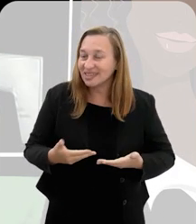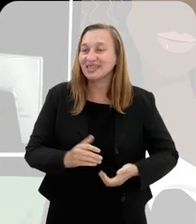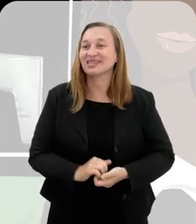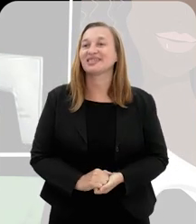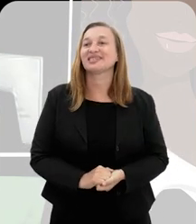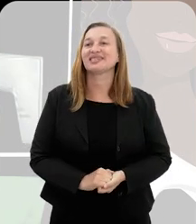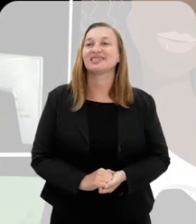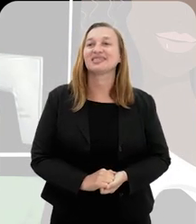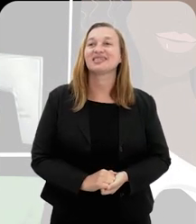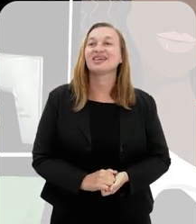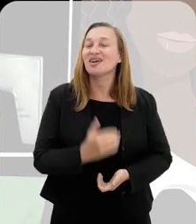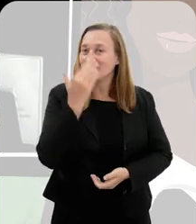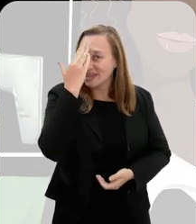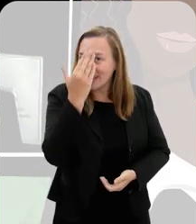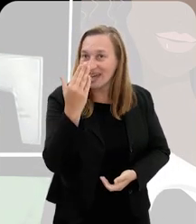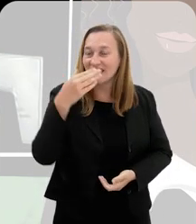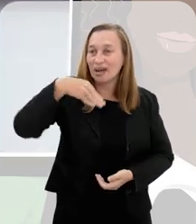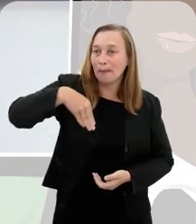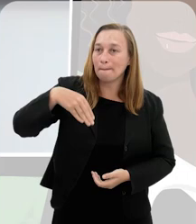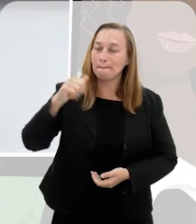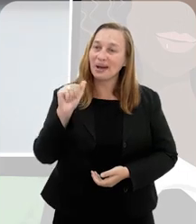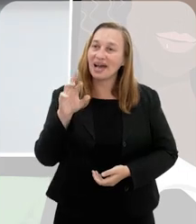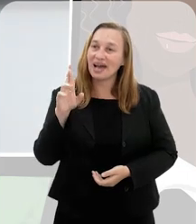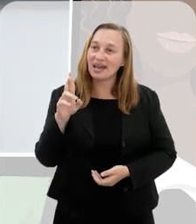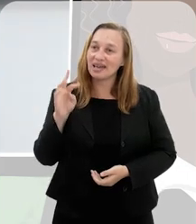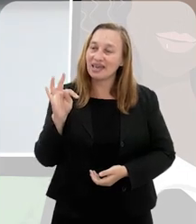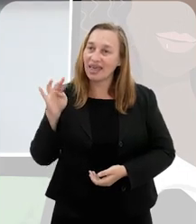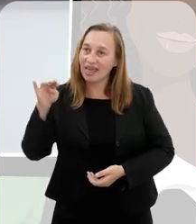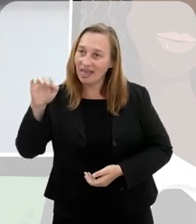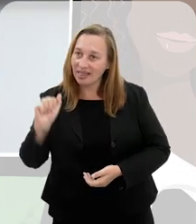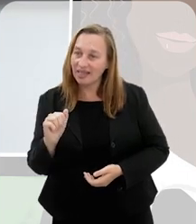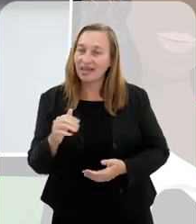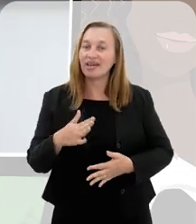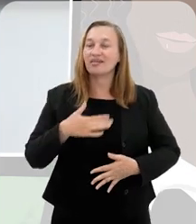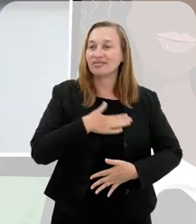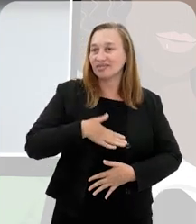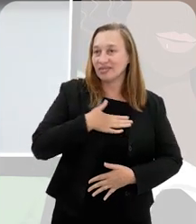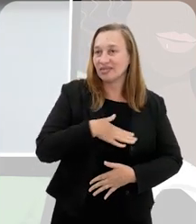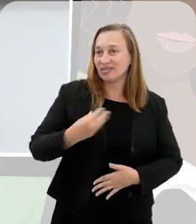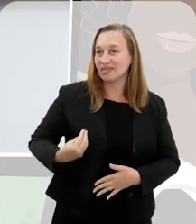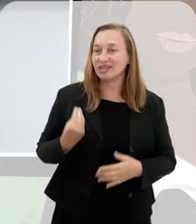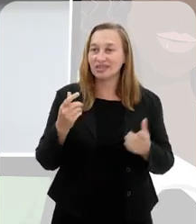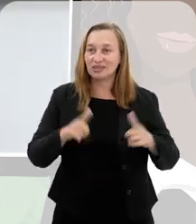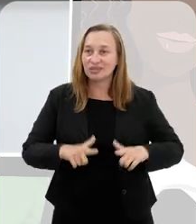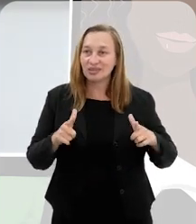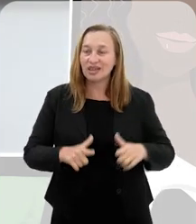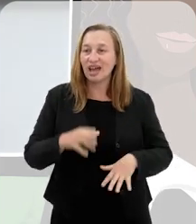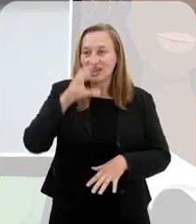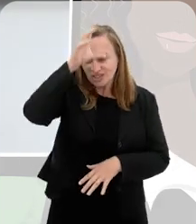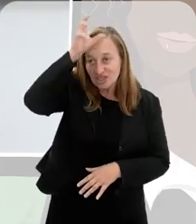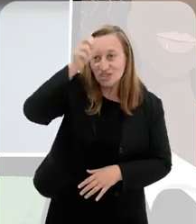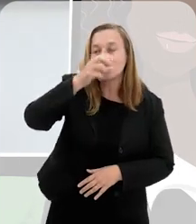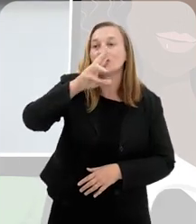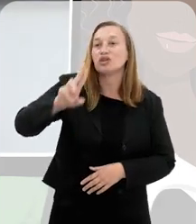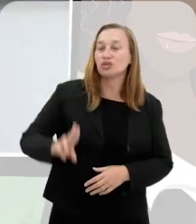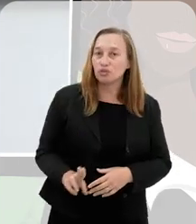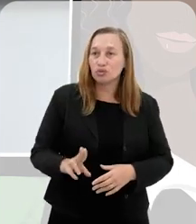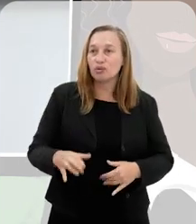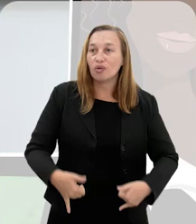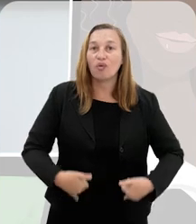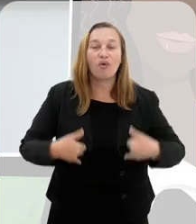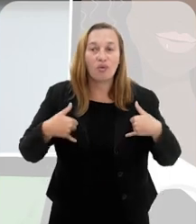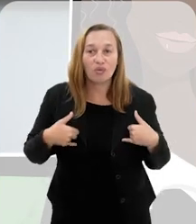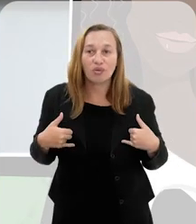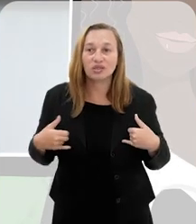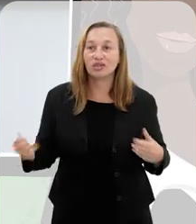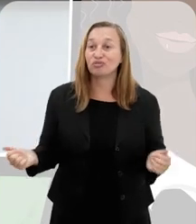seja muito bem-vinda. Obrigada, Maria. É um prazer enorme estar aqui. Faço minhas as palavras da querida Tia Ju. Queria só